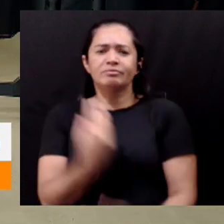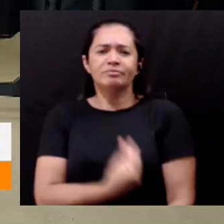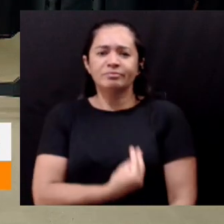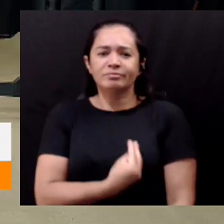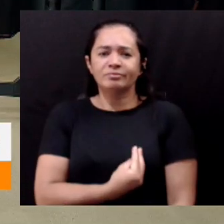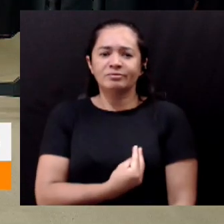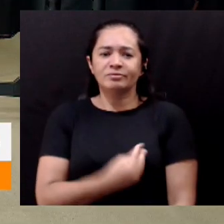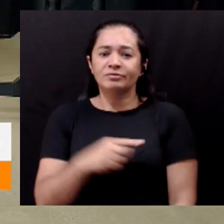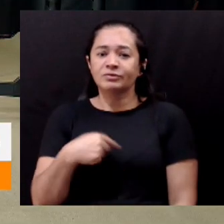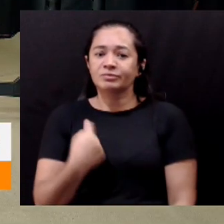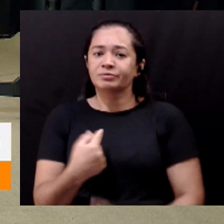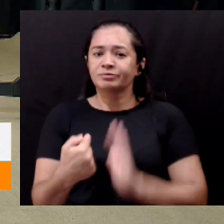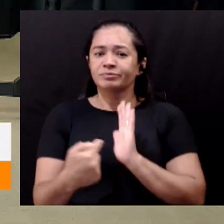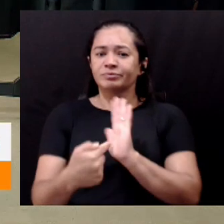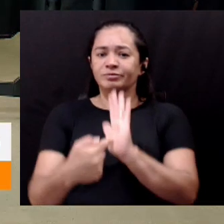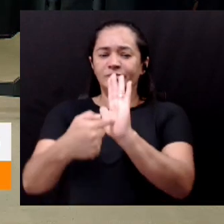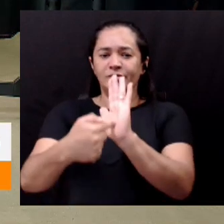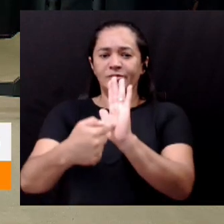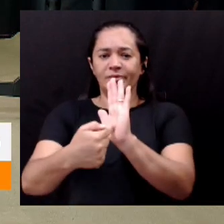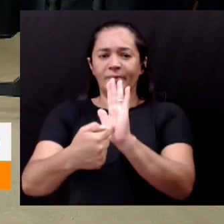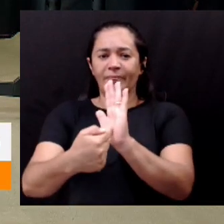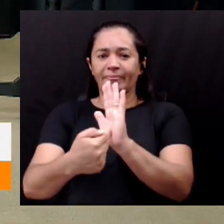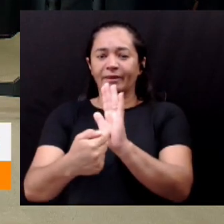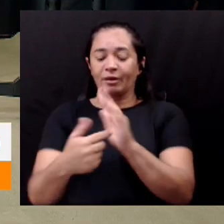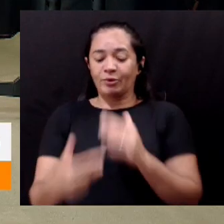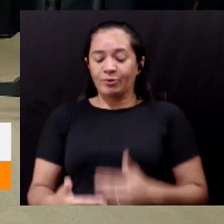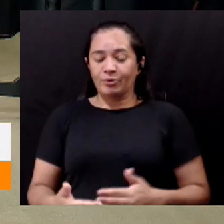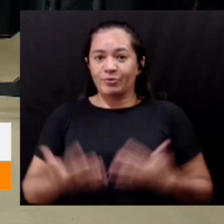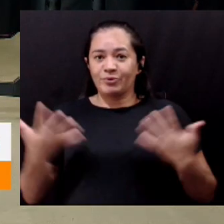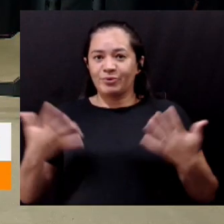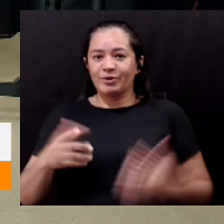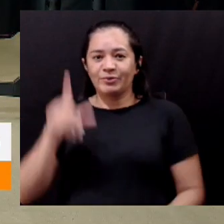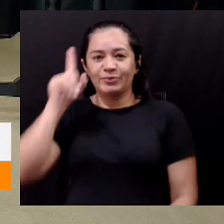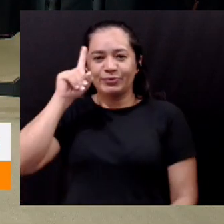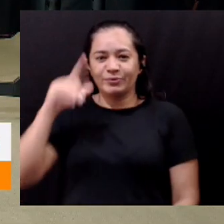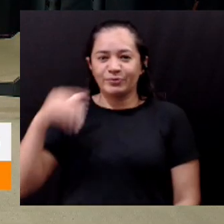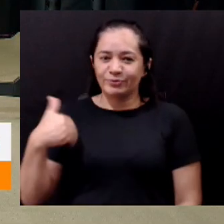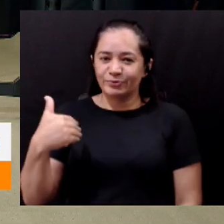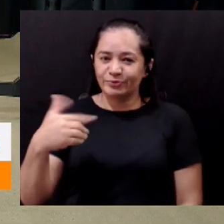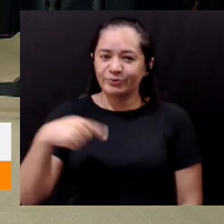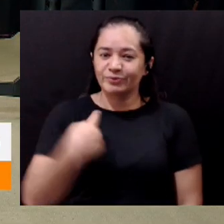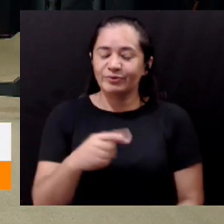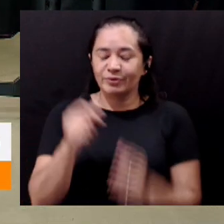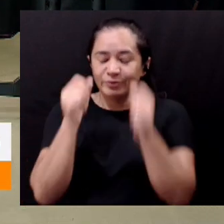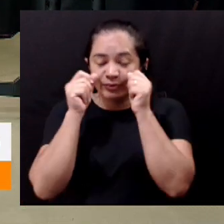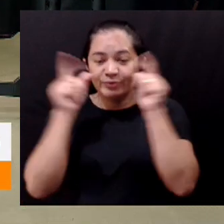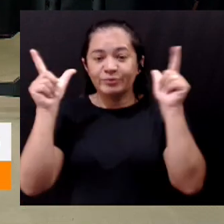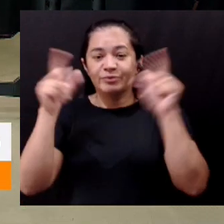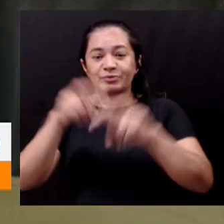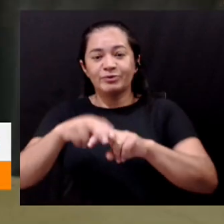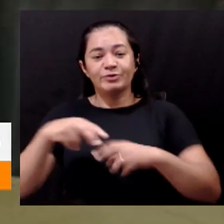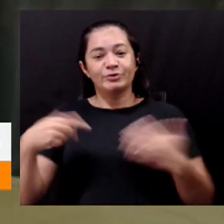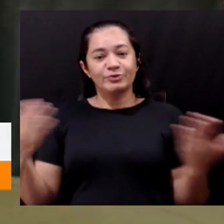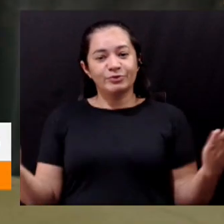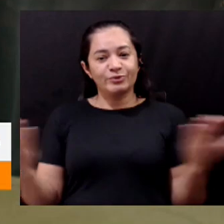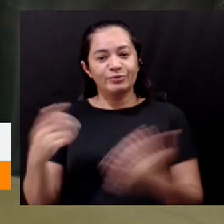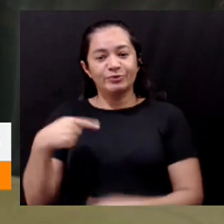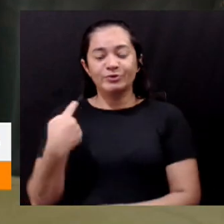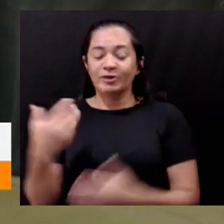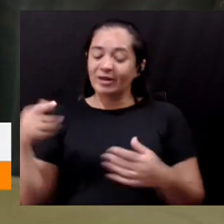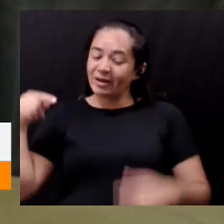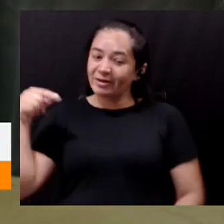uma caixinha de surpresas a cada dia que a gente acorda. E é por isso que nós estamos aqui e queremos conversar com você que está do outro